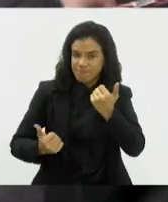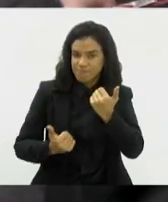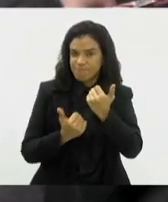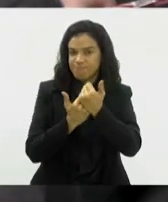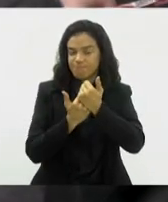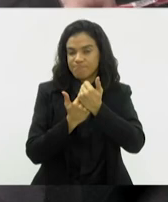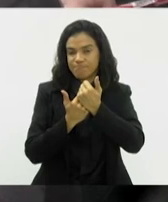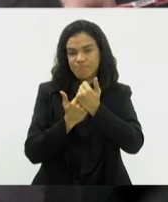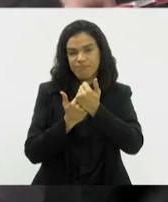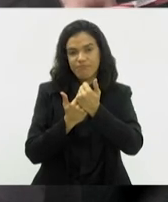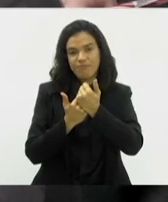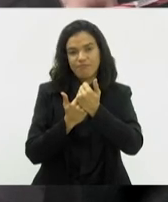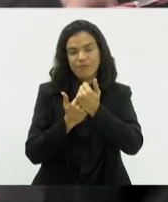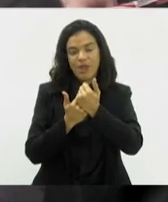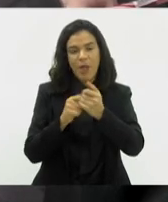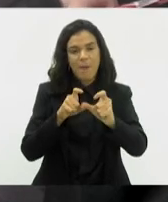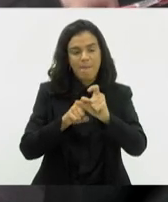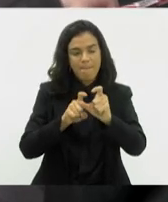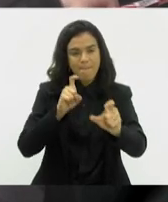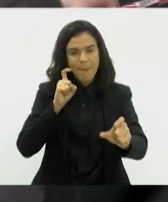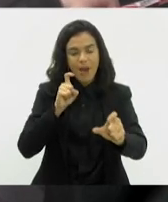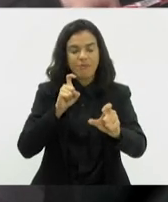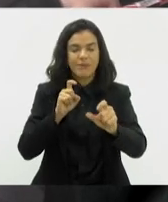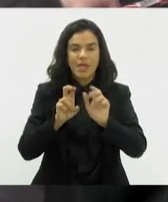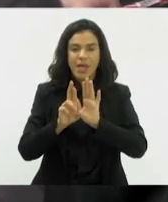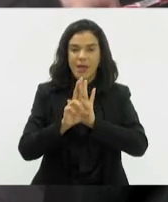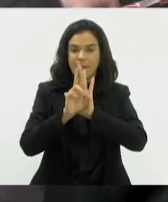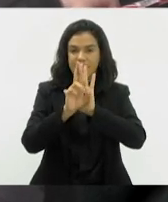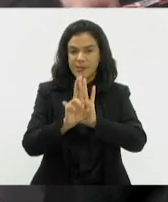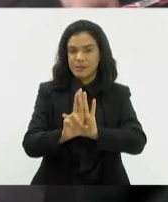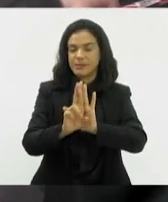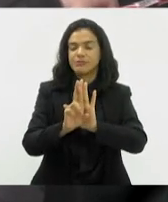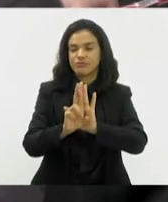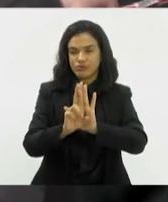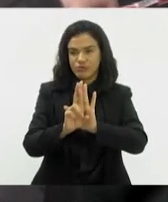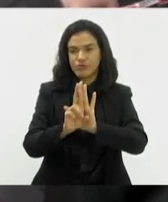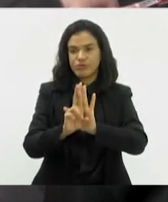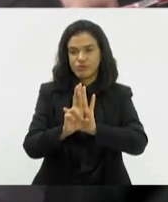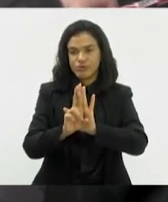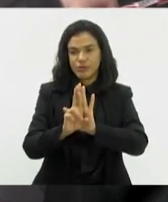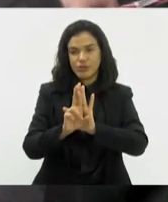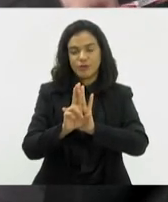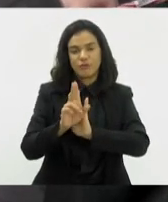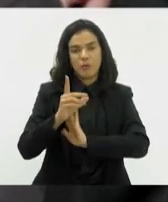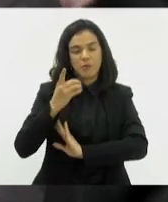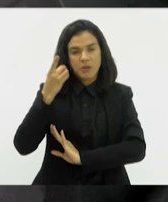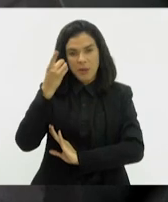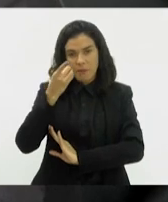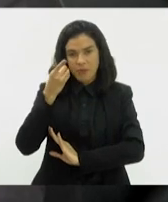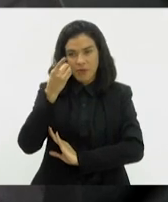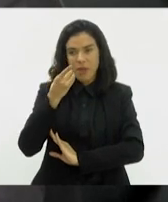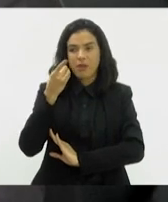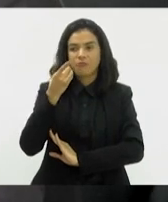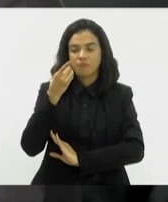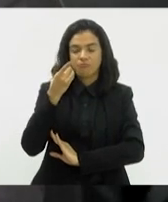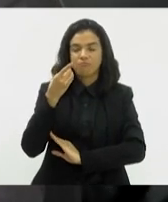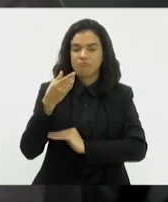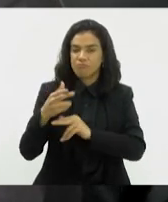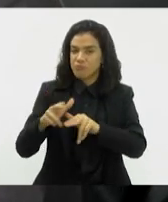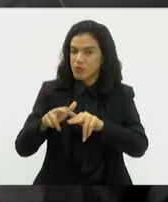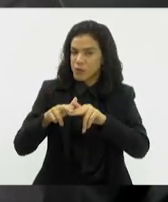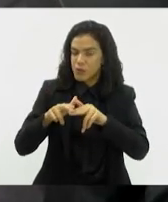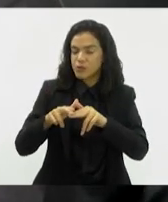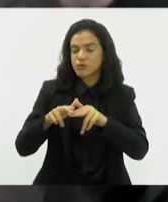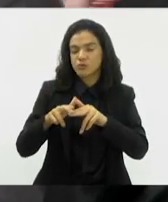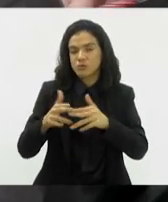autonomia federativa e a nossa representatividade como parlamentares. Então, isso, com